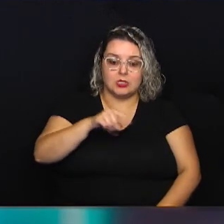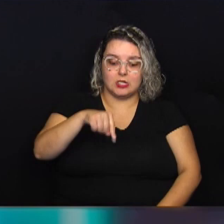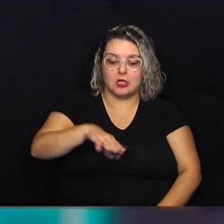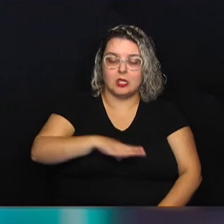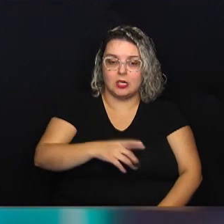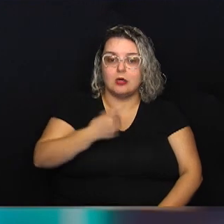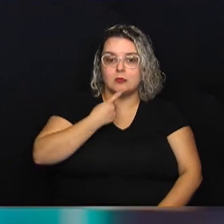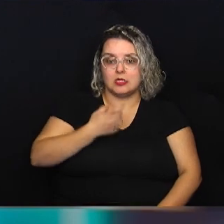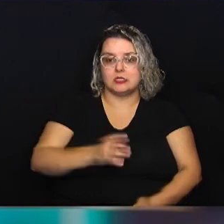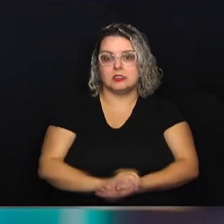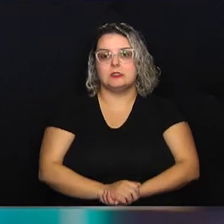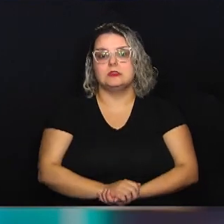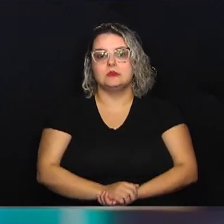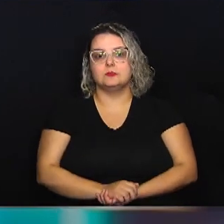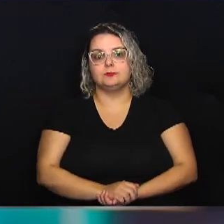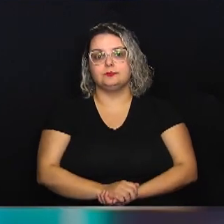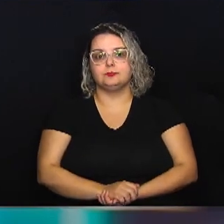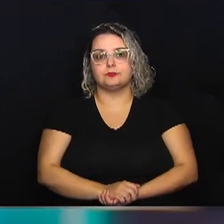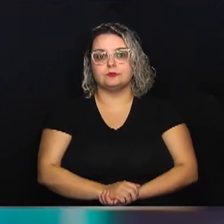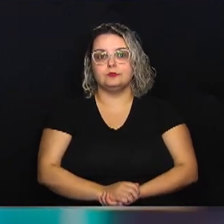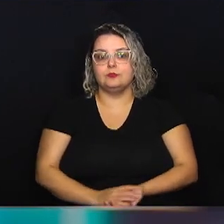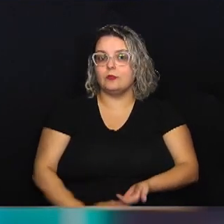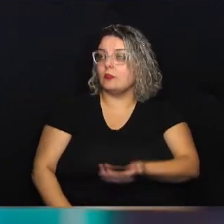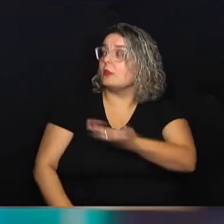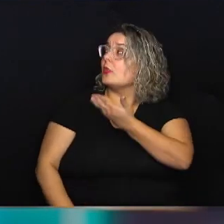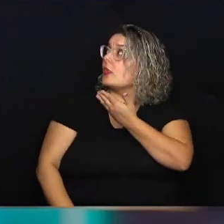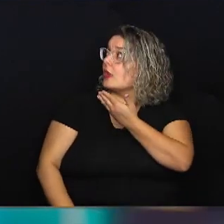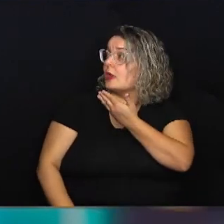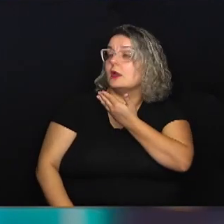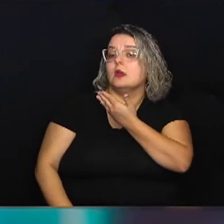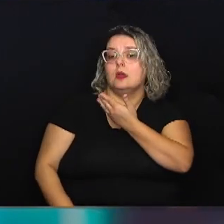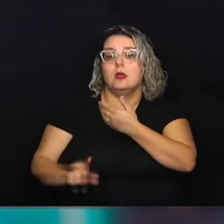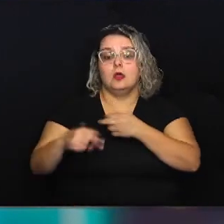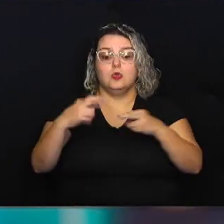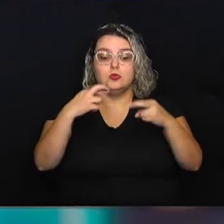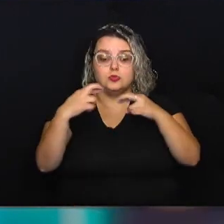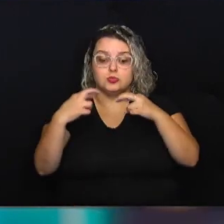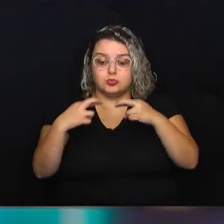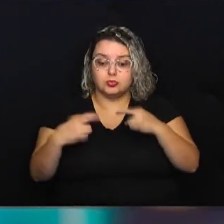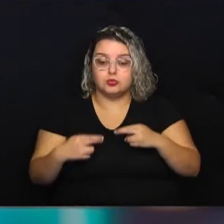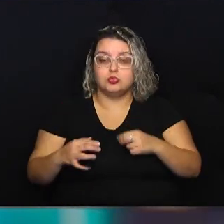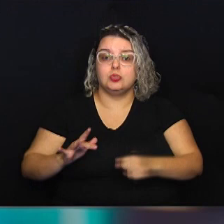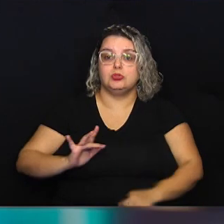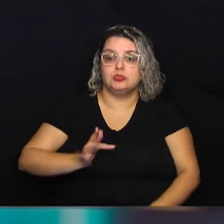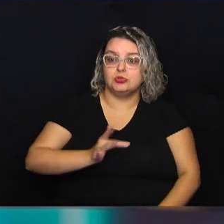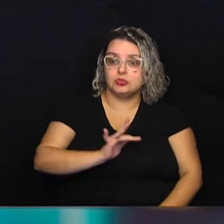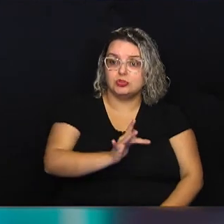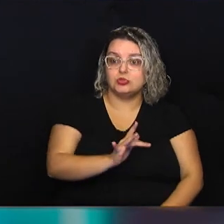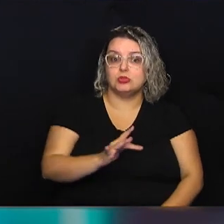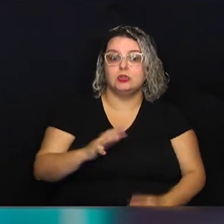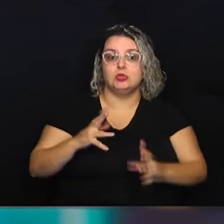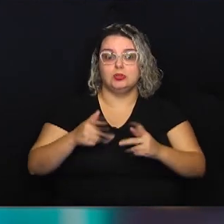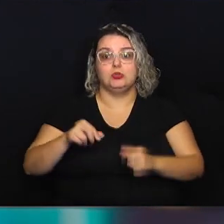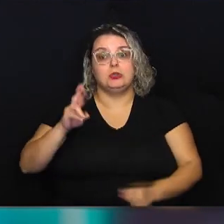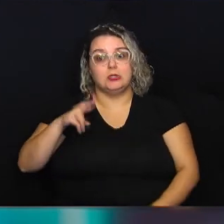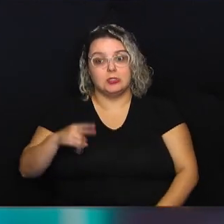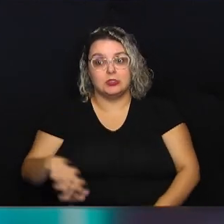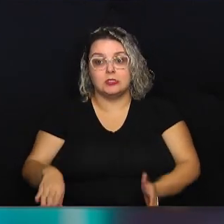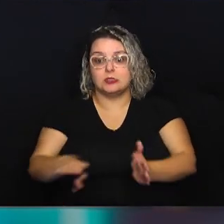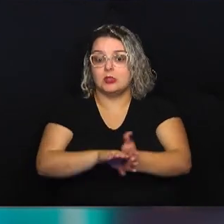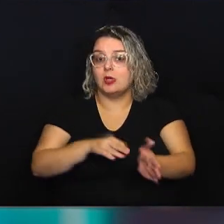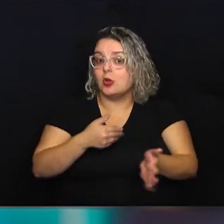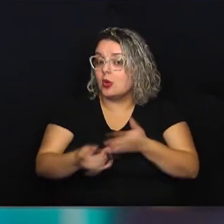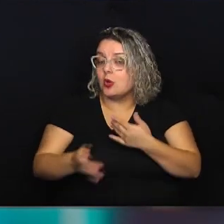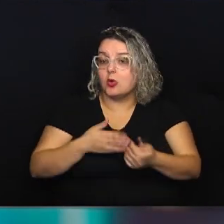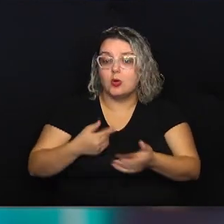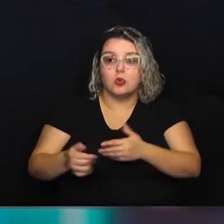Campinas. Isso aqui, gente, é nosso monitoramento de dengue. Todo caso que chega em qualquer lugar, ou